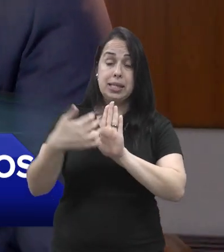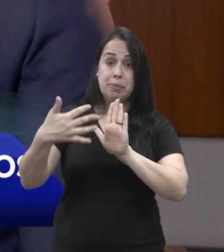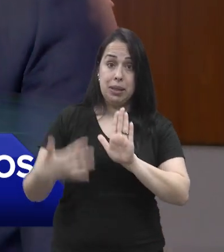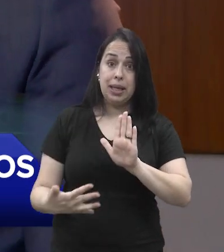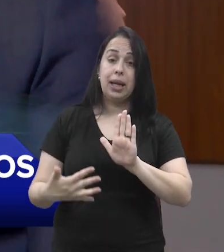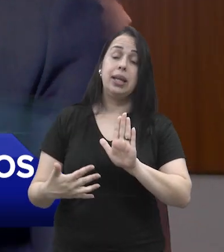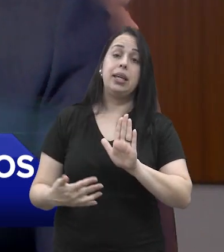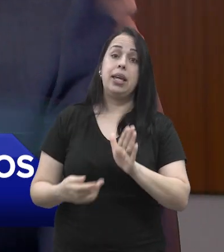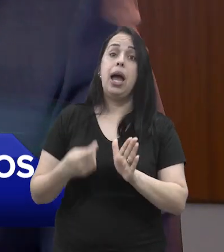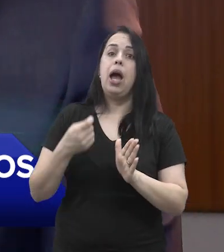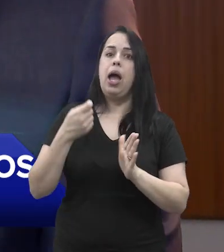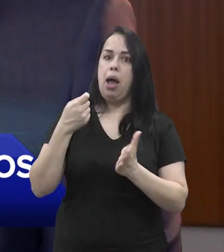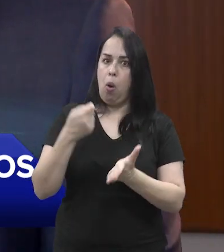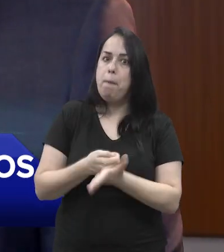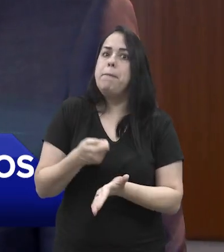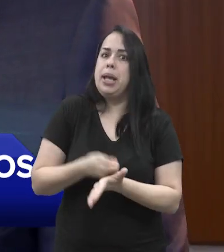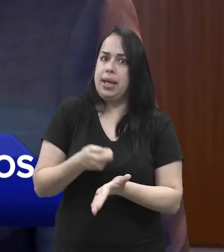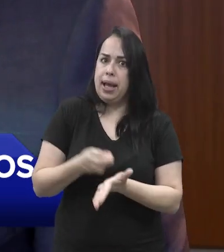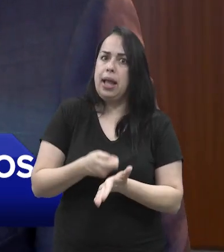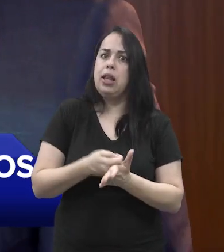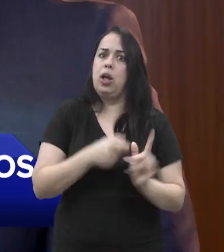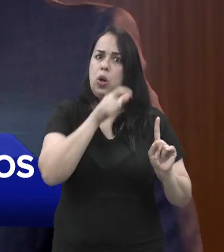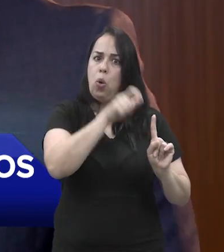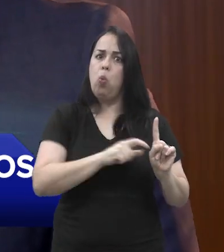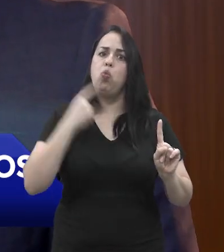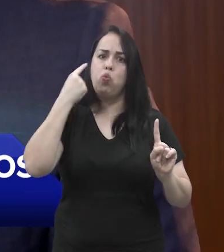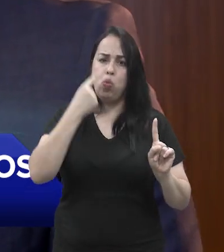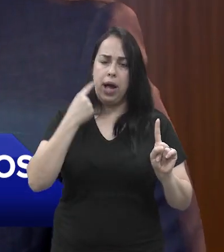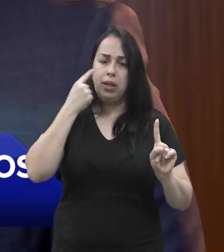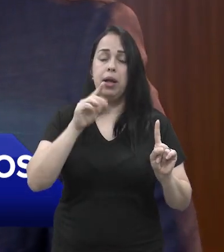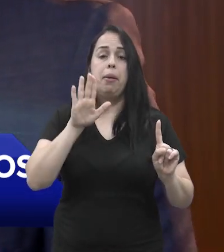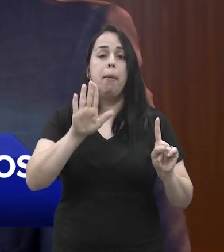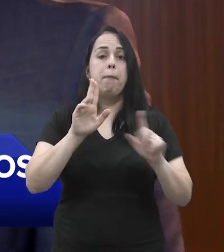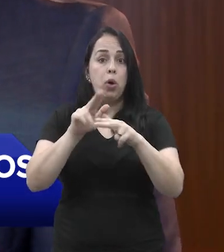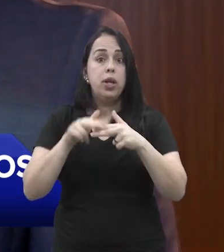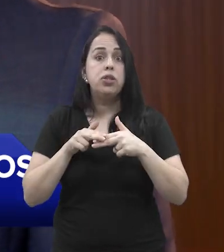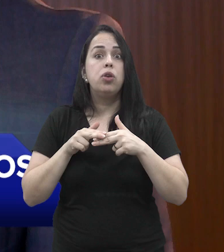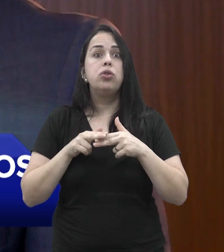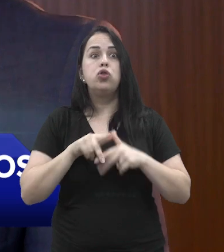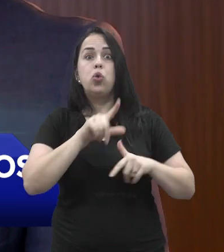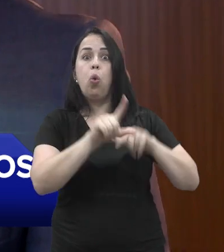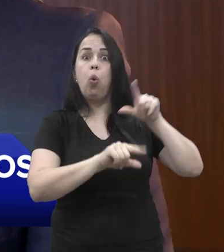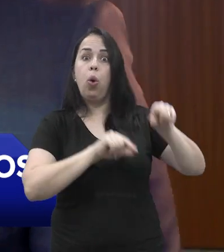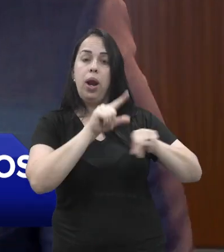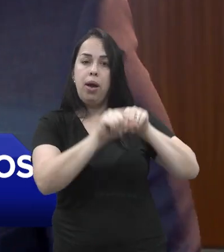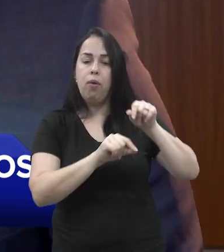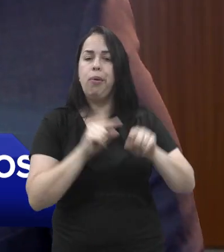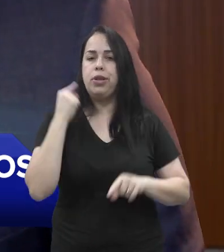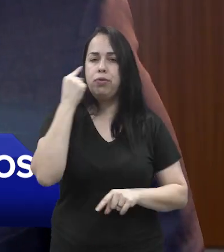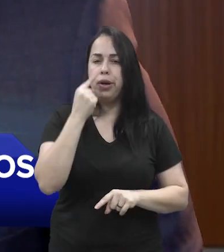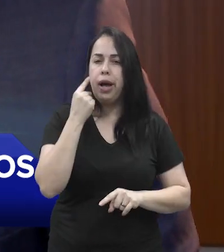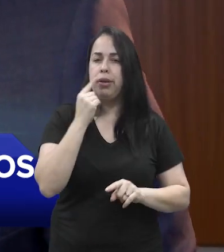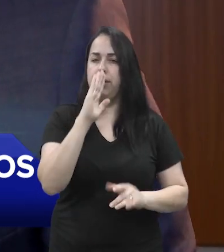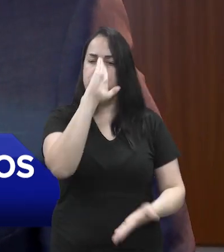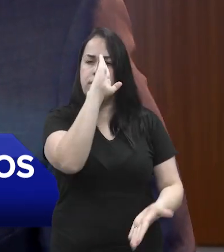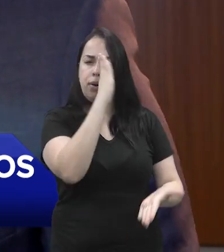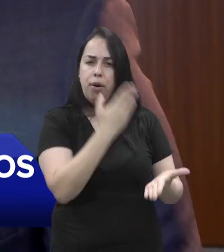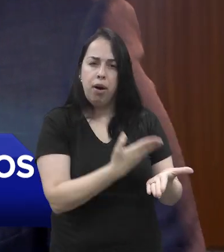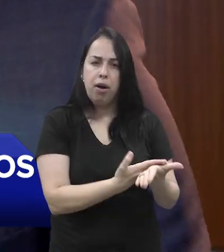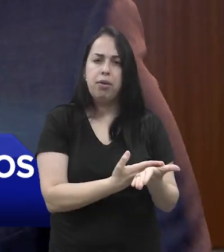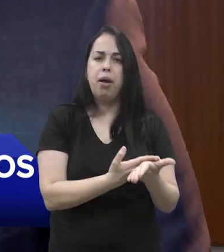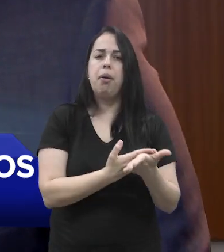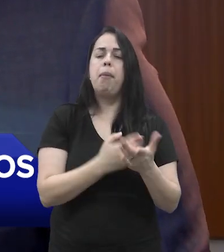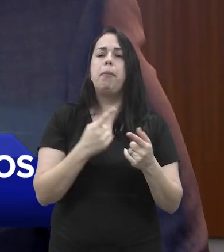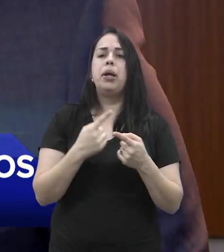que é obrigatório, né, a presença do advogado, para ele acompanhar, que seja um advogado de confiança da tua família, para acompanhar todo o